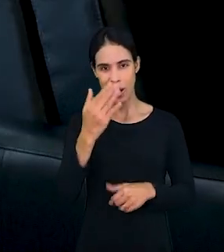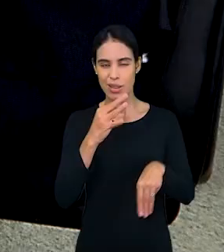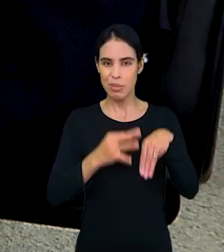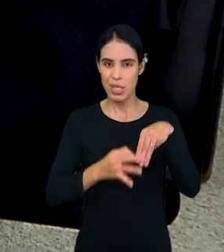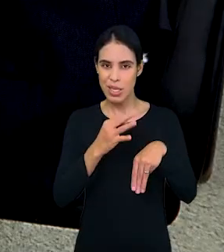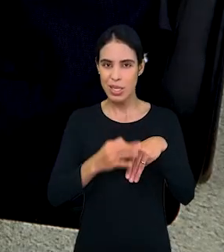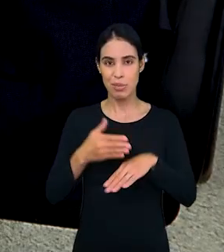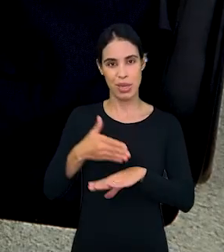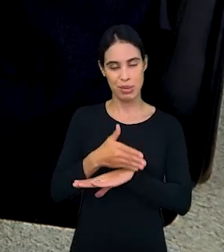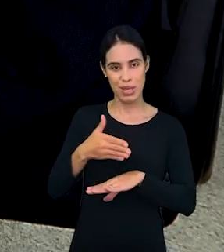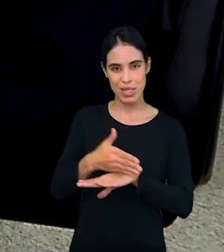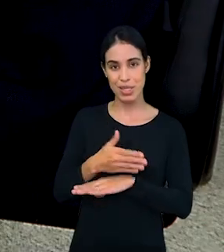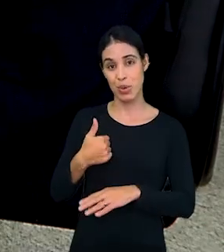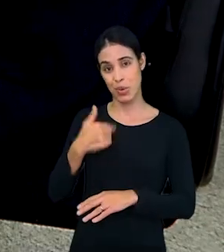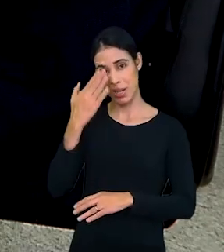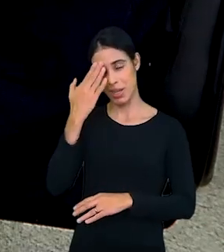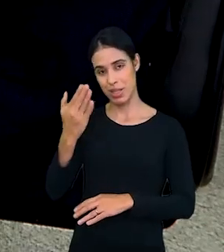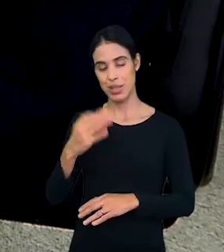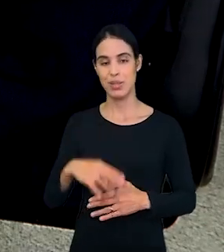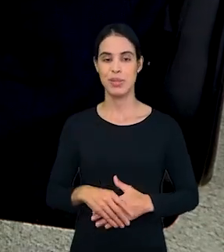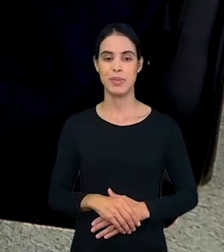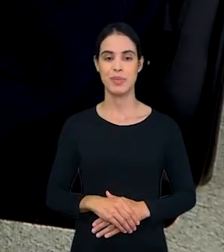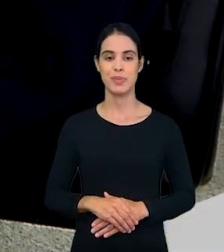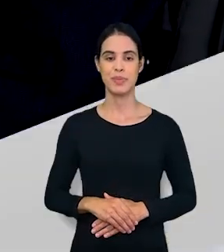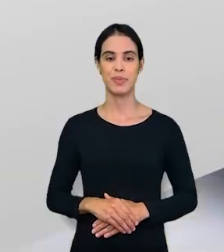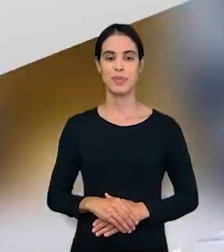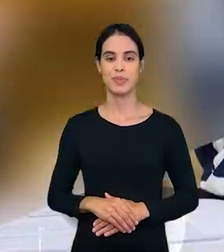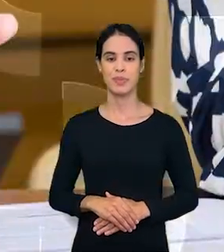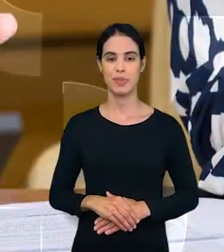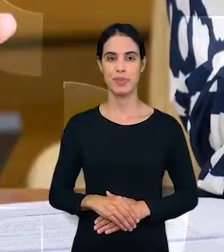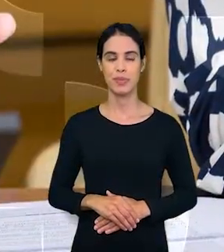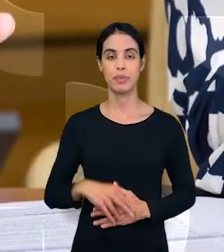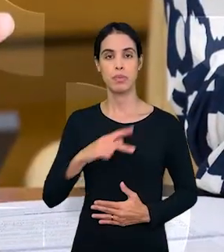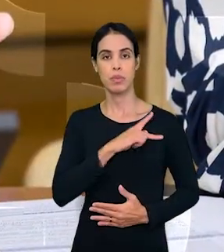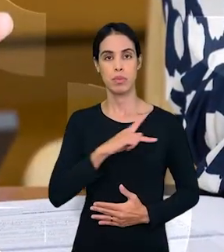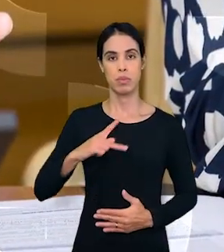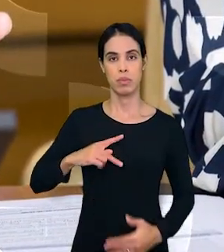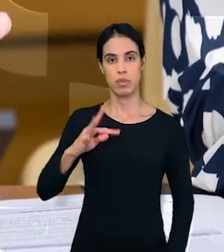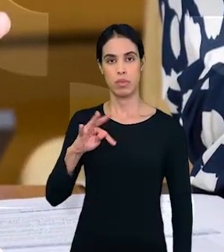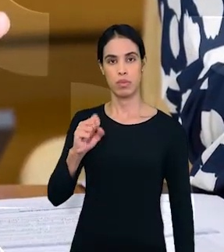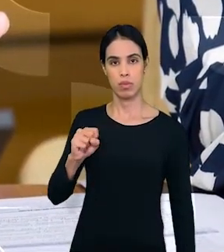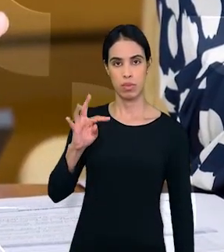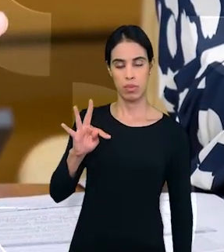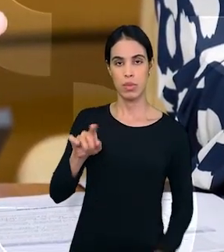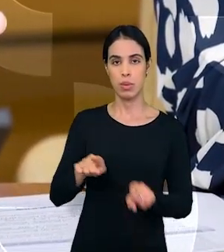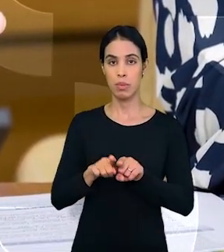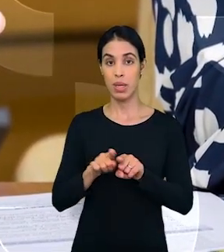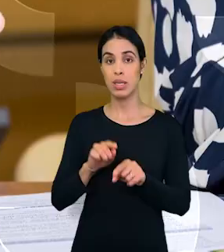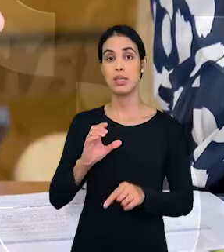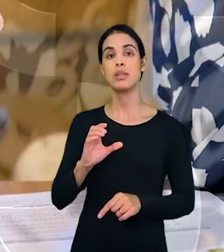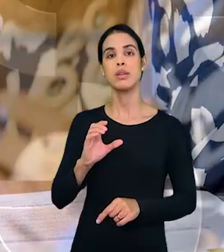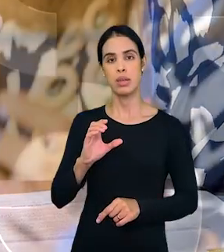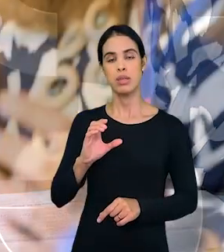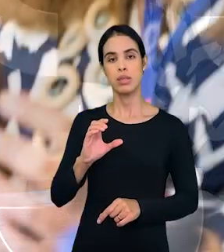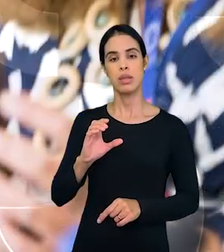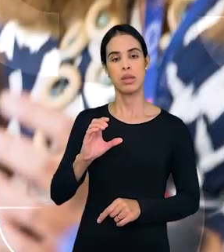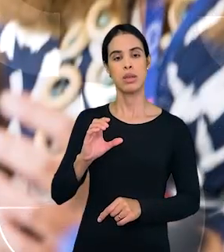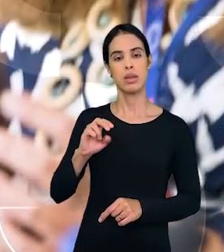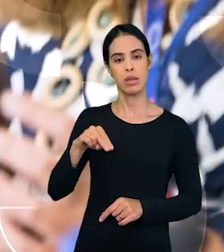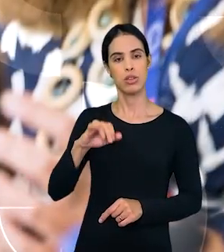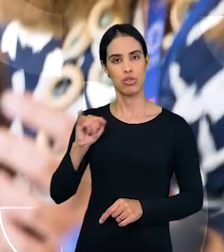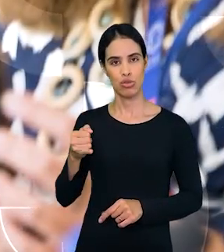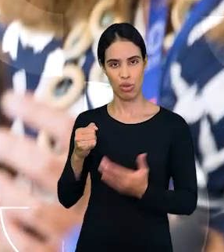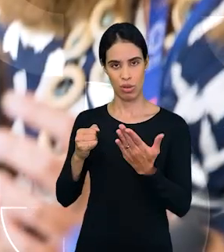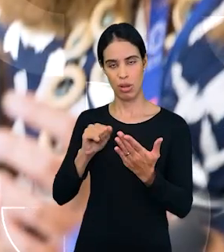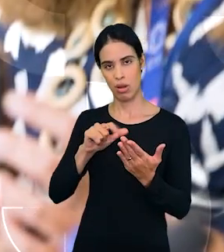pela participação em nosso programa. Eu é que agradeço. Muito obrigado. O presidente do TST e do Conselho Superior da Justiça do